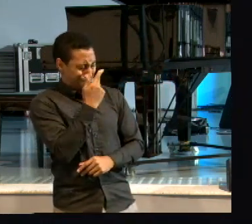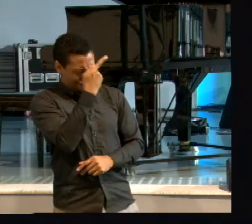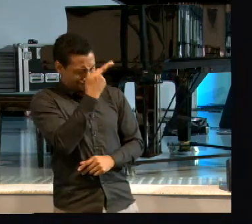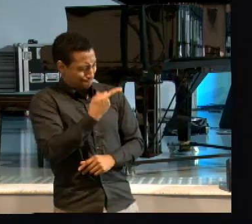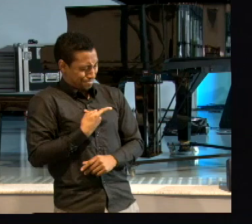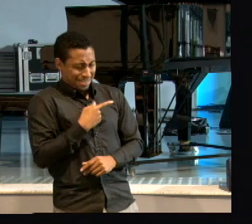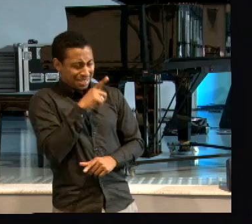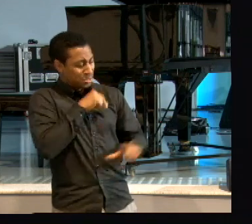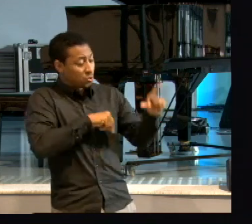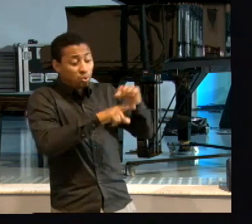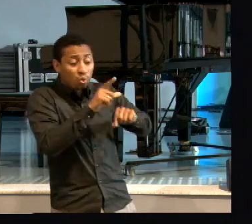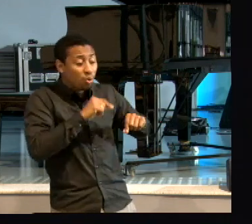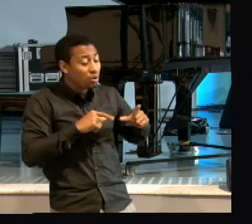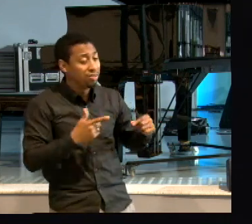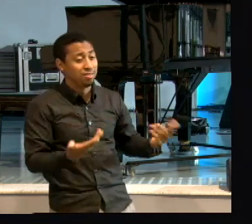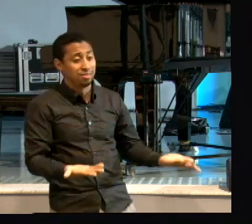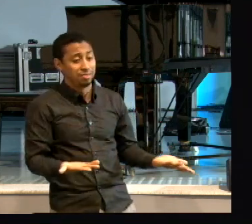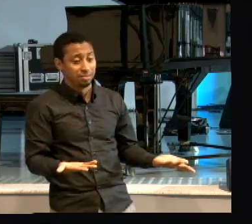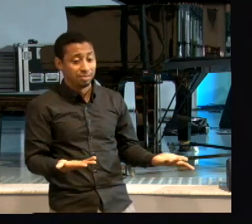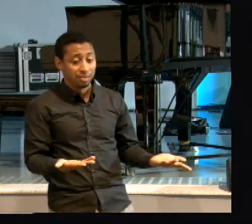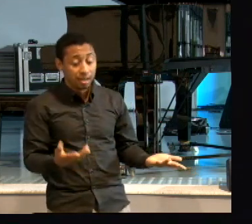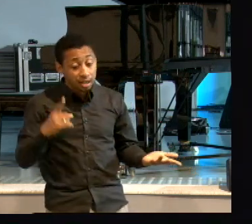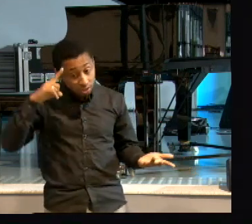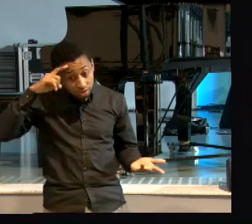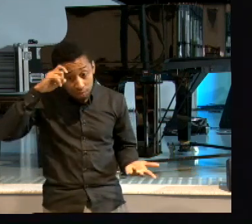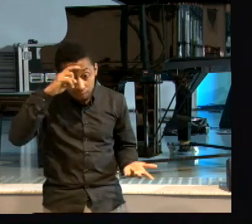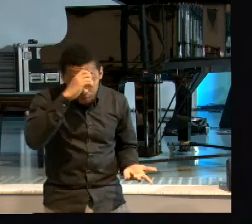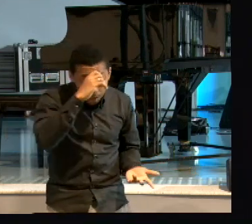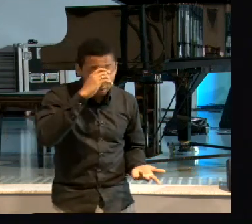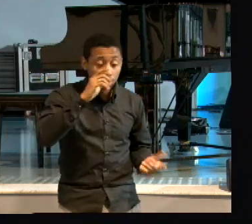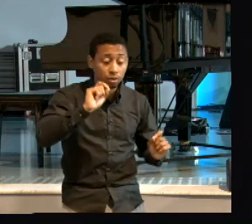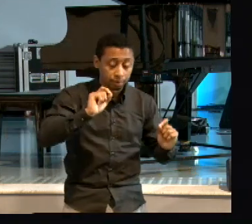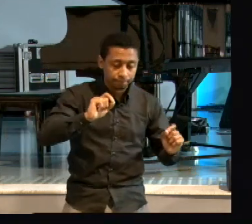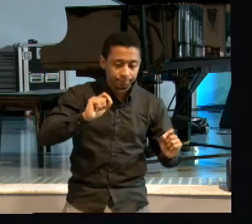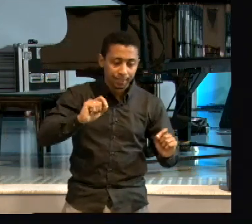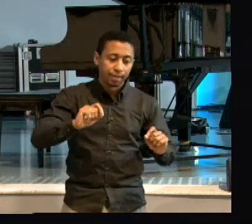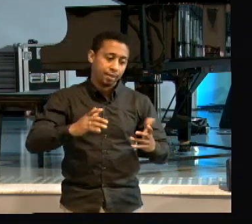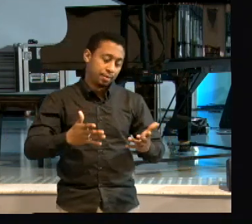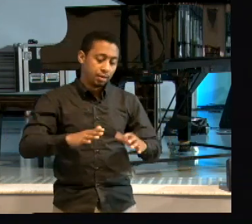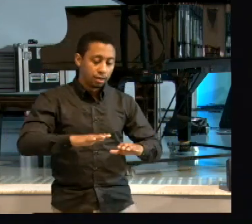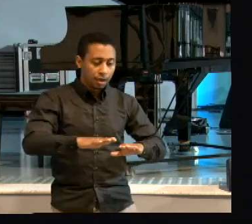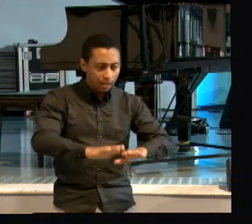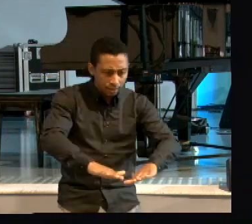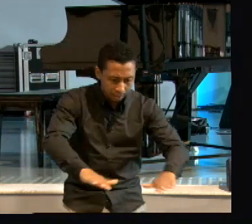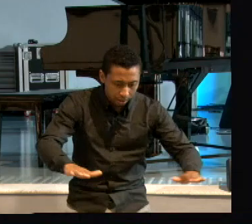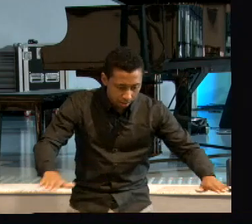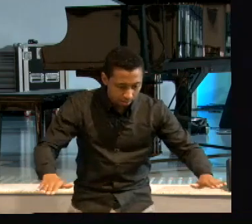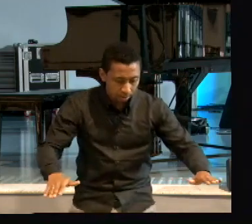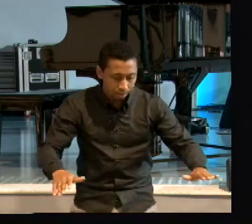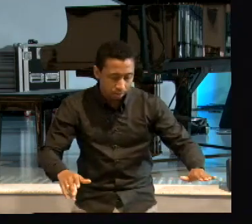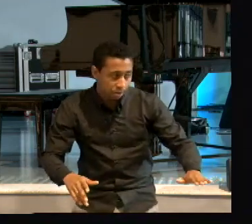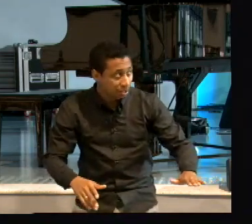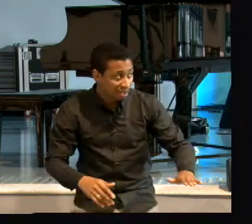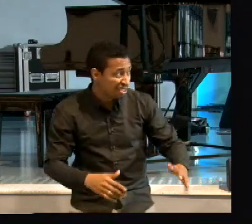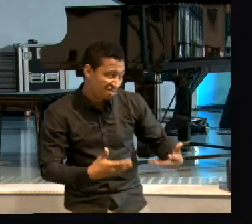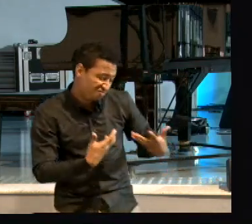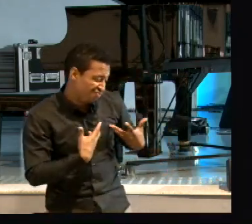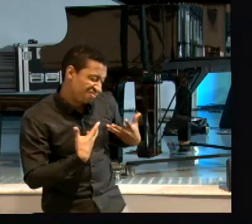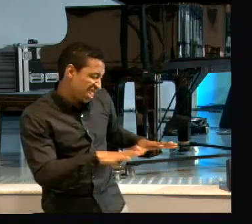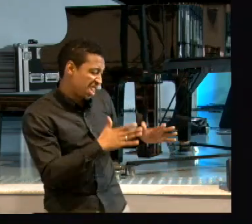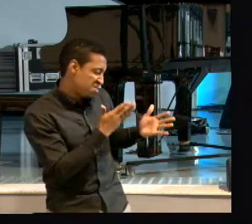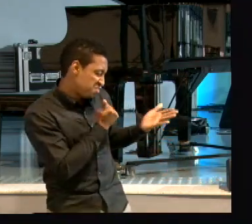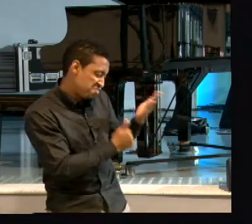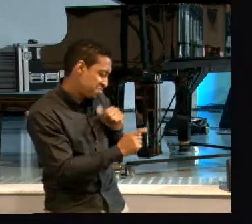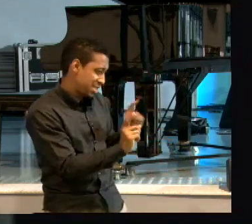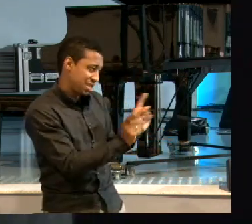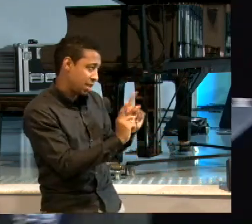precisa. Eu não tenho dificuldade de entender uma criança que de repente diz para a mamãe: eu não quero esse tipo de comida, que eu queria era aquele chocolate,